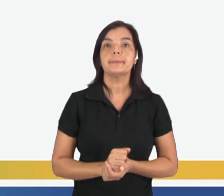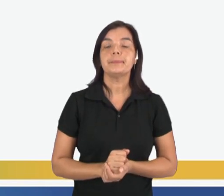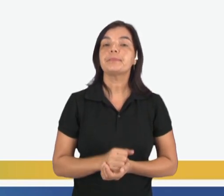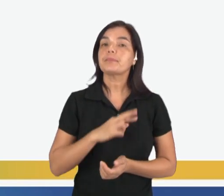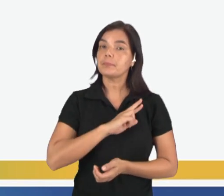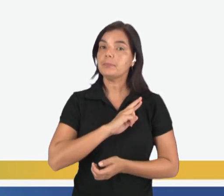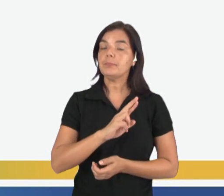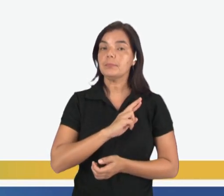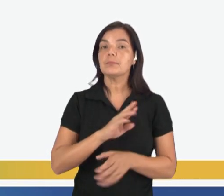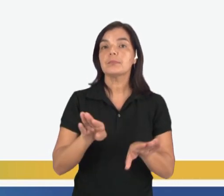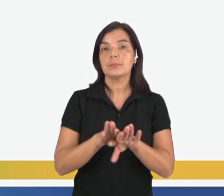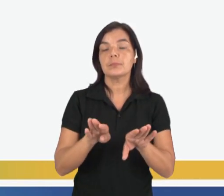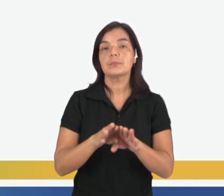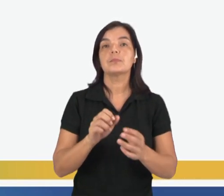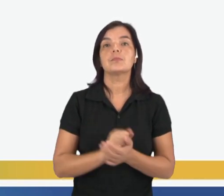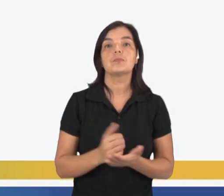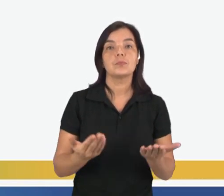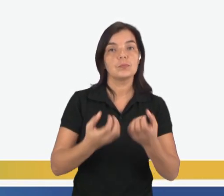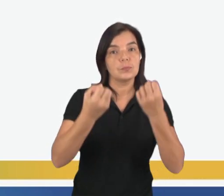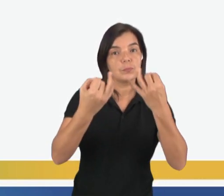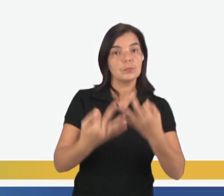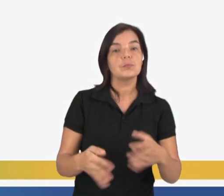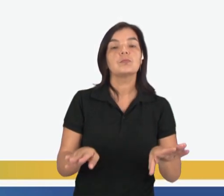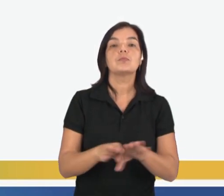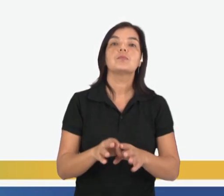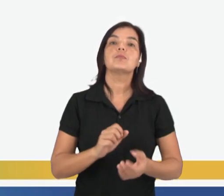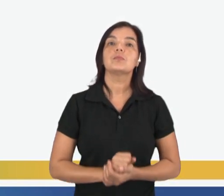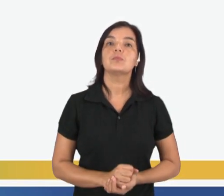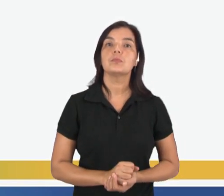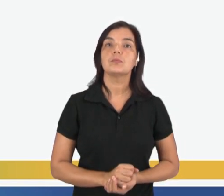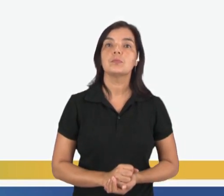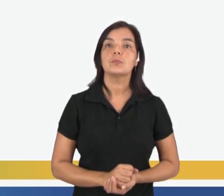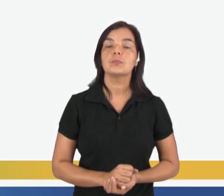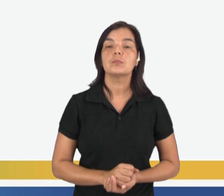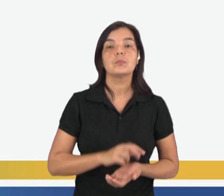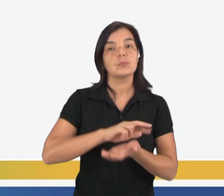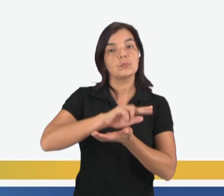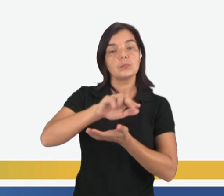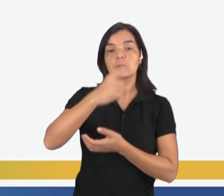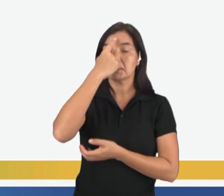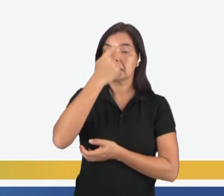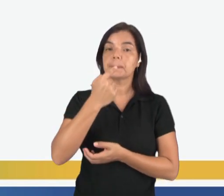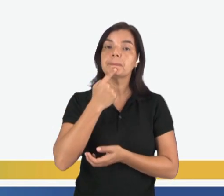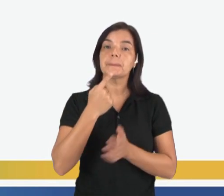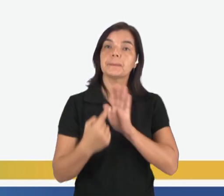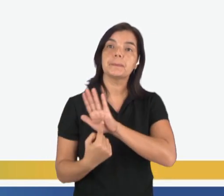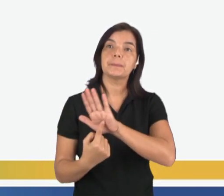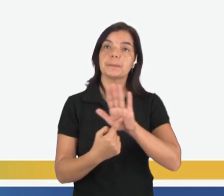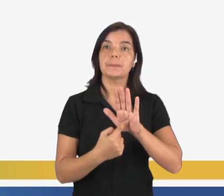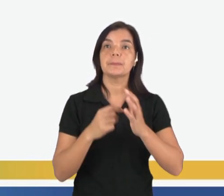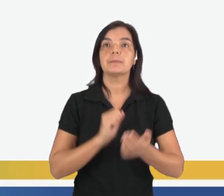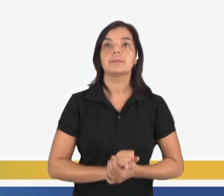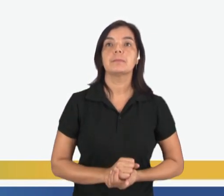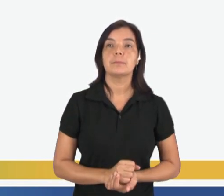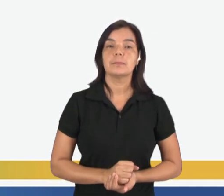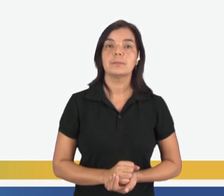religião conhecida, que agora há pouco nós citamos, símbolos diferentes de religiões,